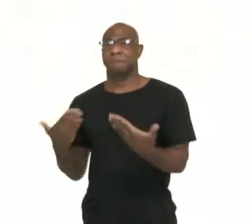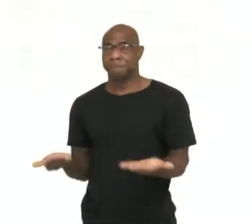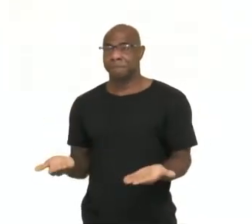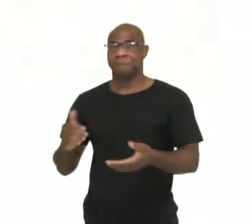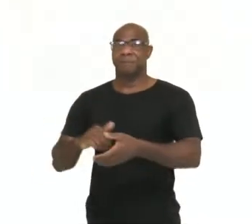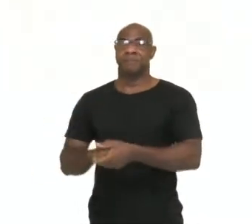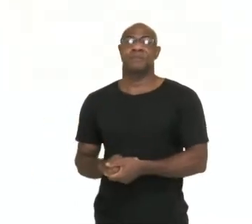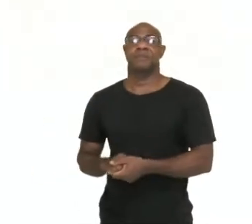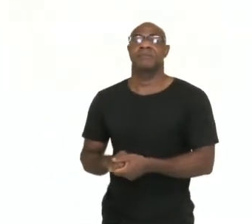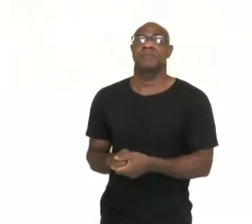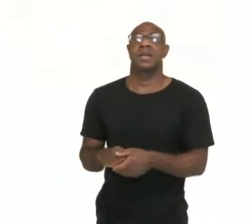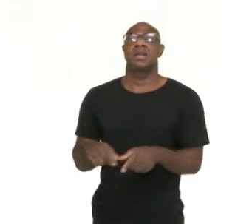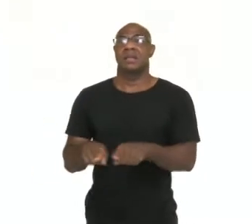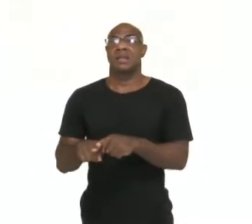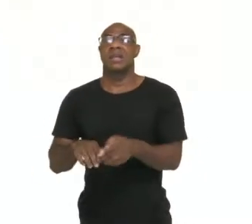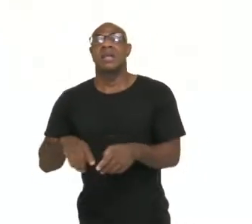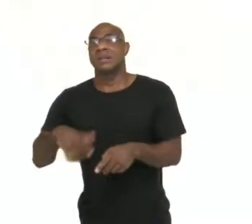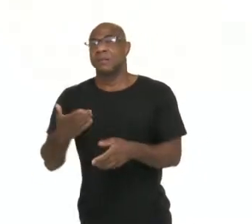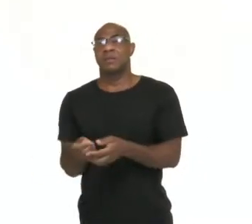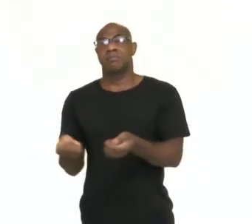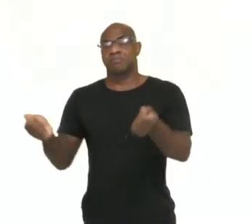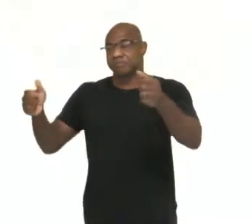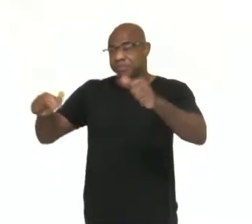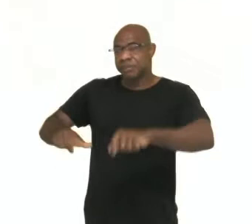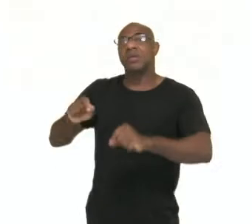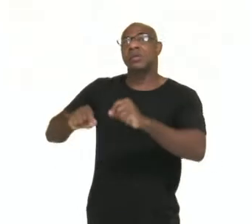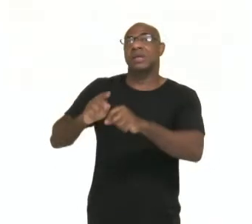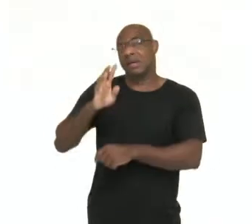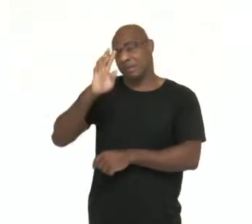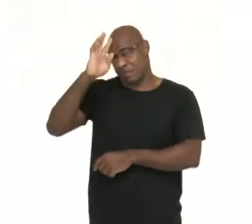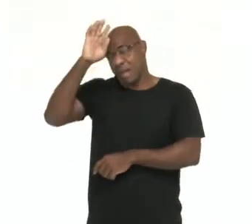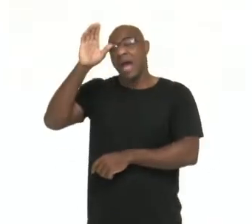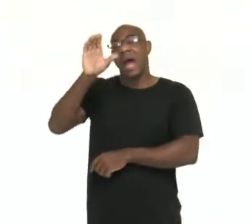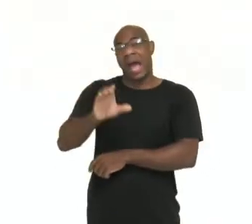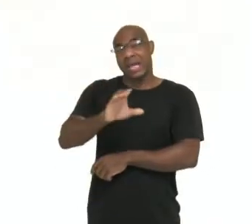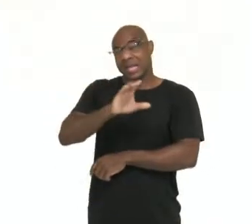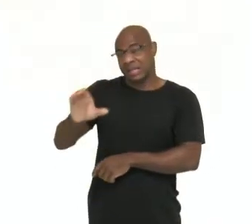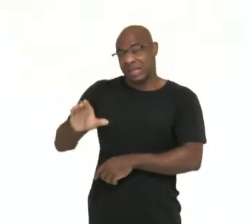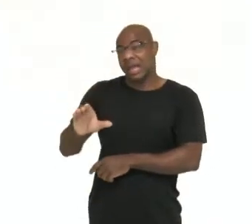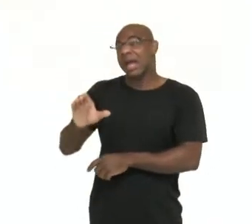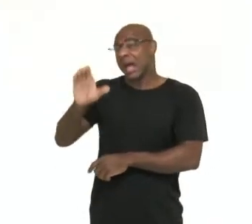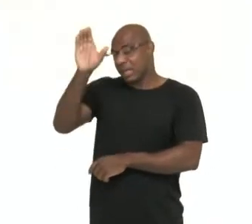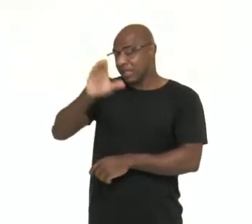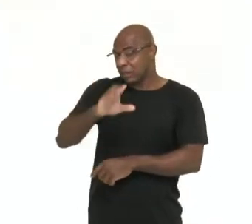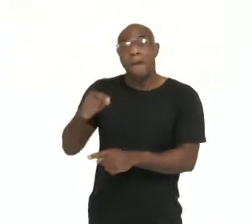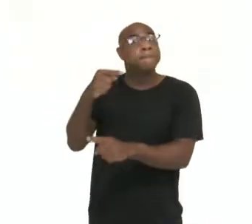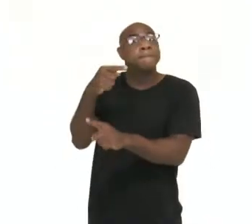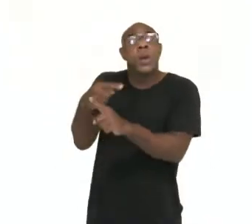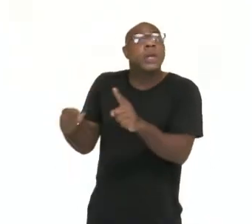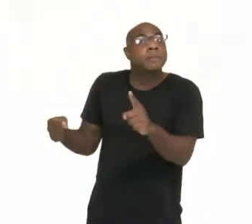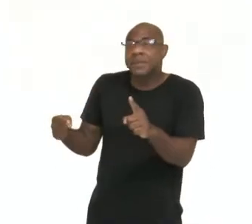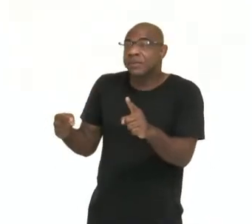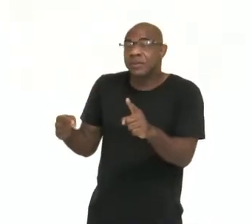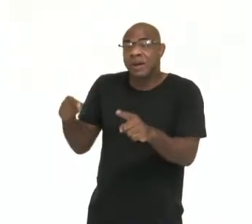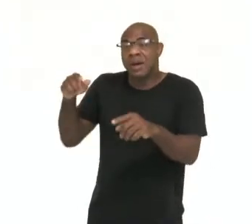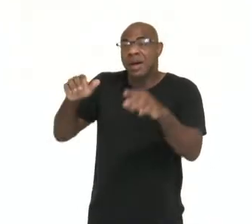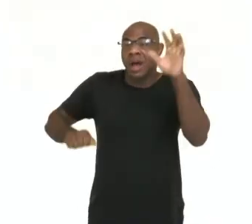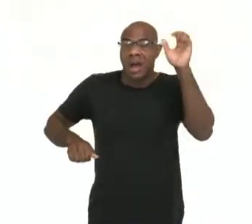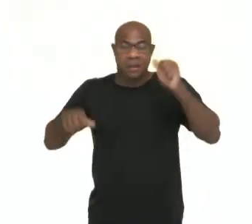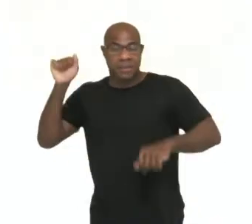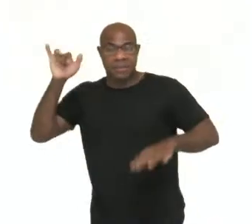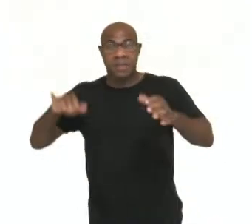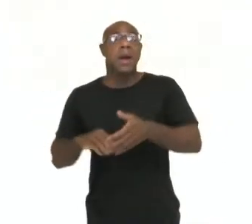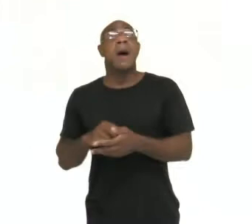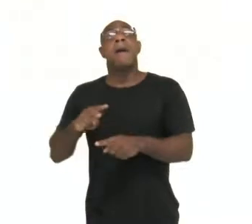Com a queda do Império Romano, né, a Igreja Católica proibiu a mímica e os teatros mesmo